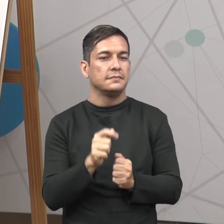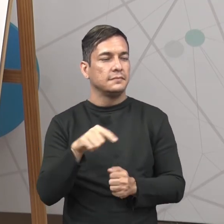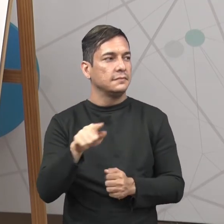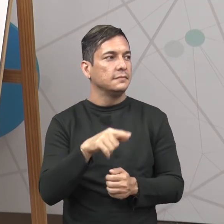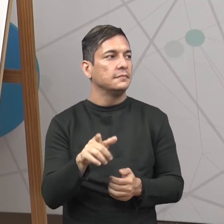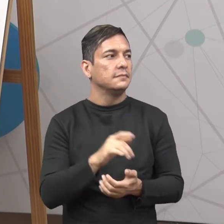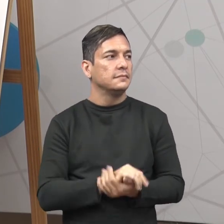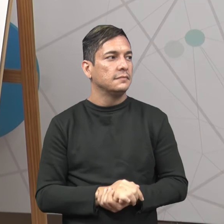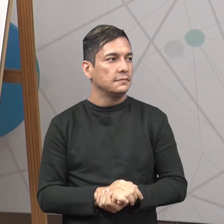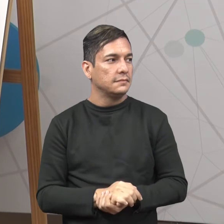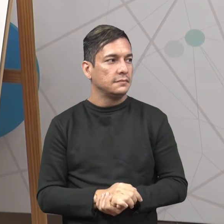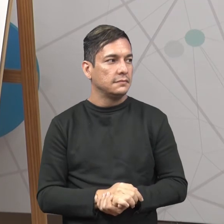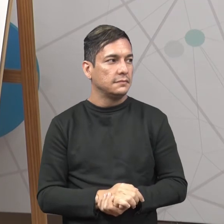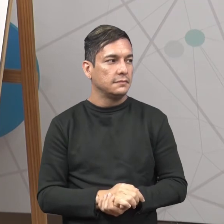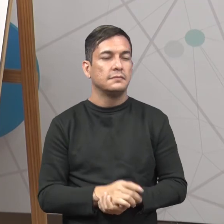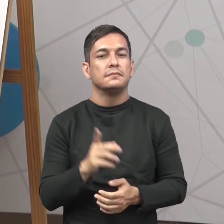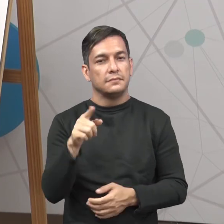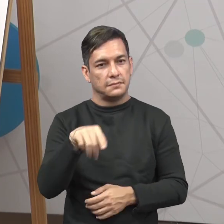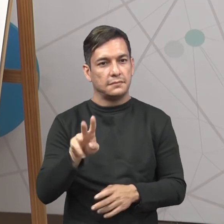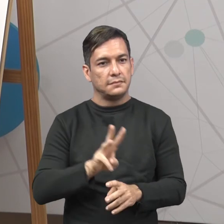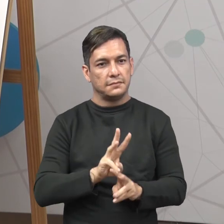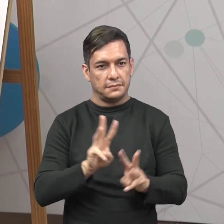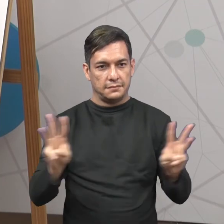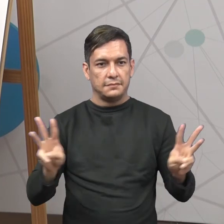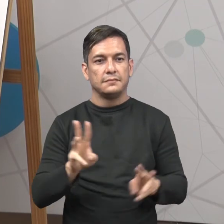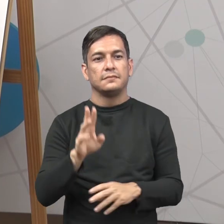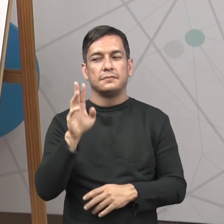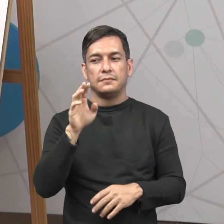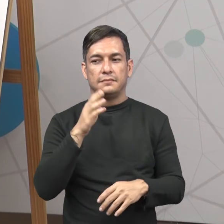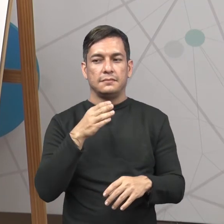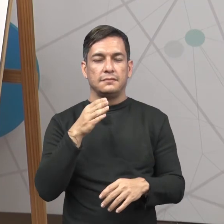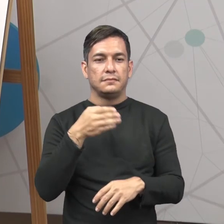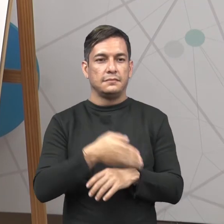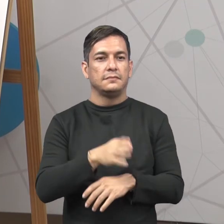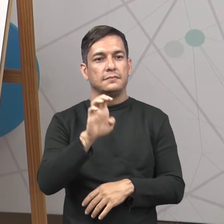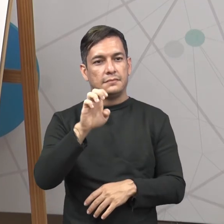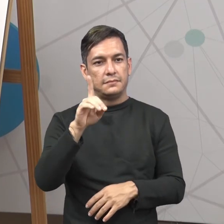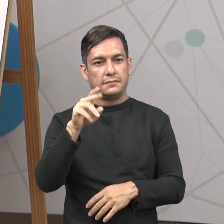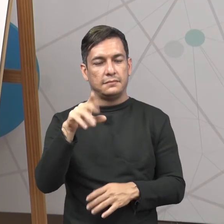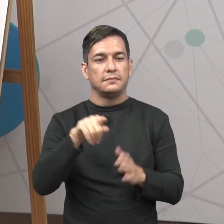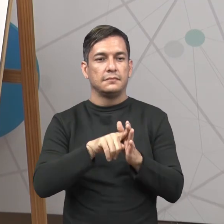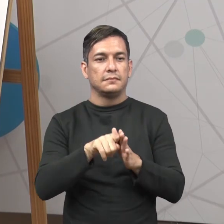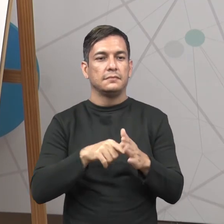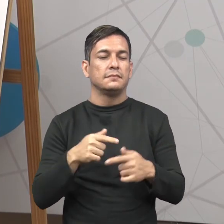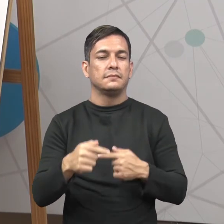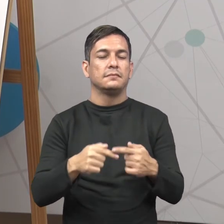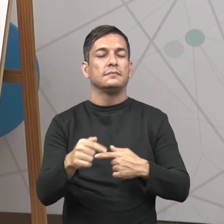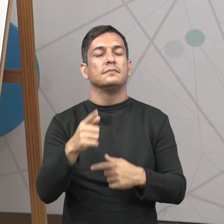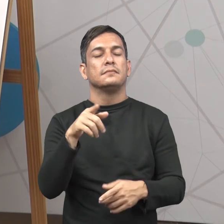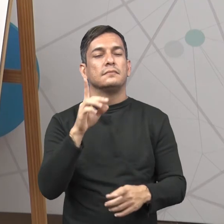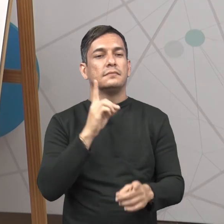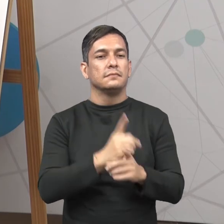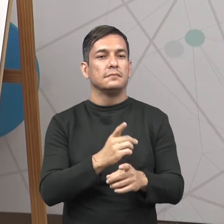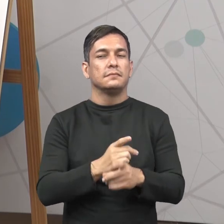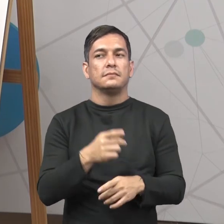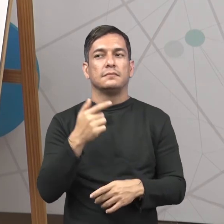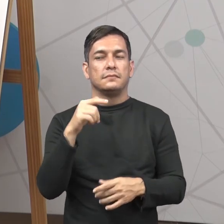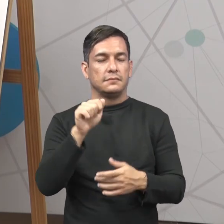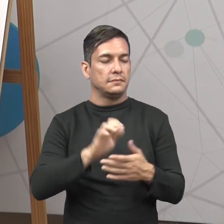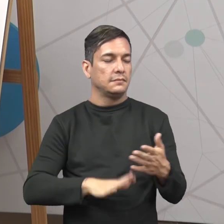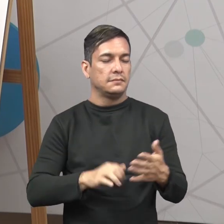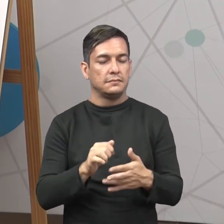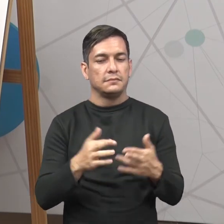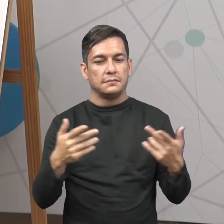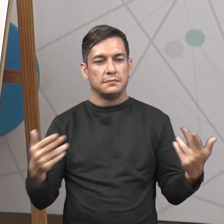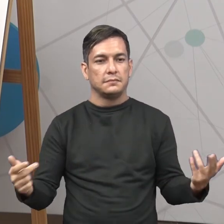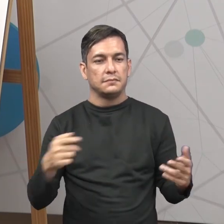você. Acesse o site na plataforma Eduque, pesquise no Google e você poderá encontrar,